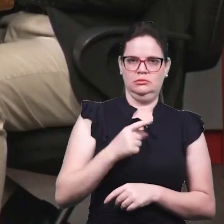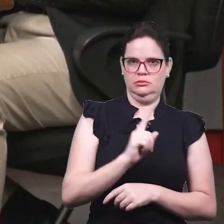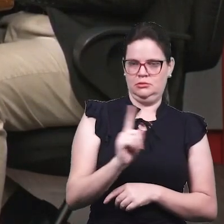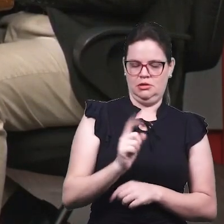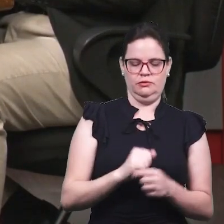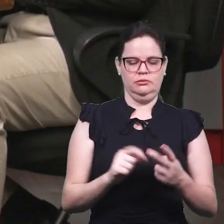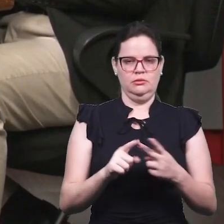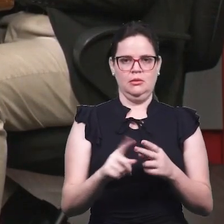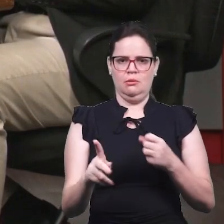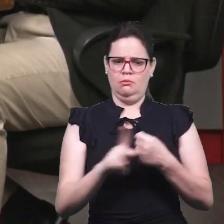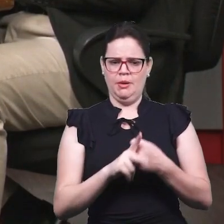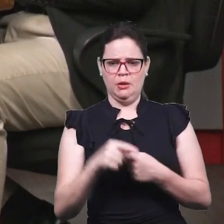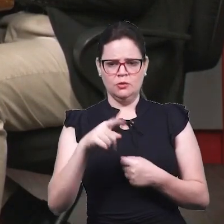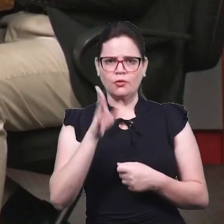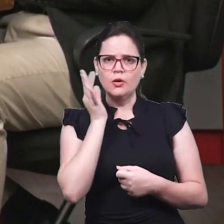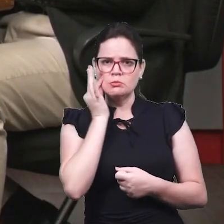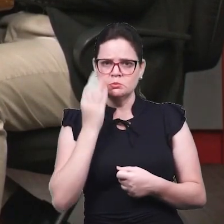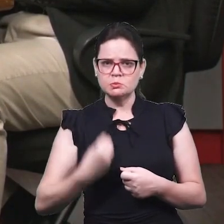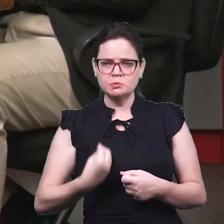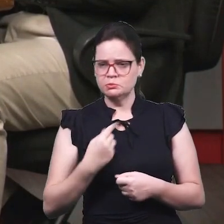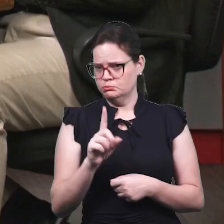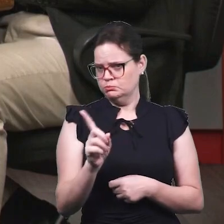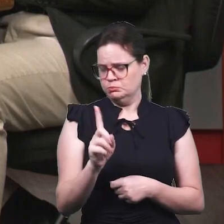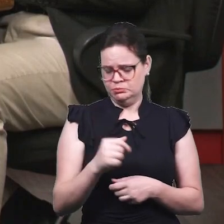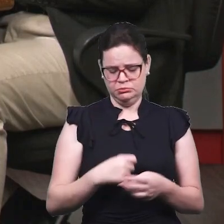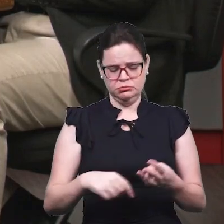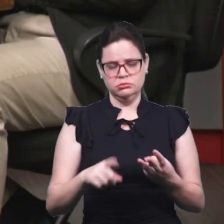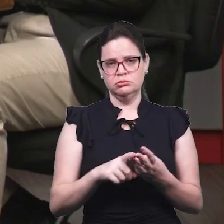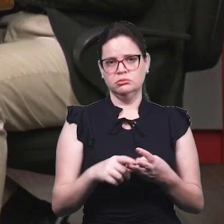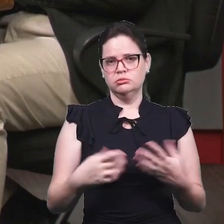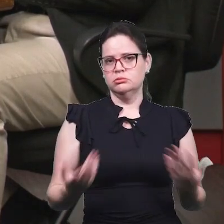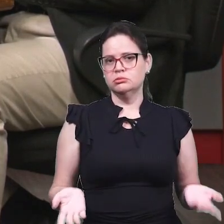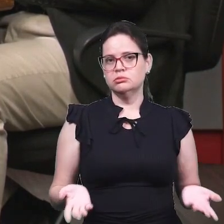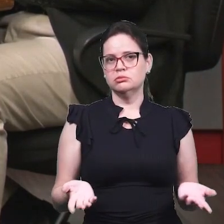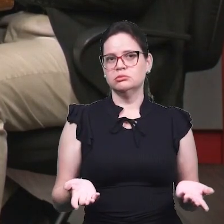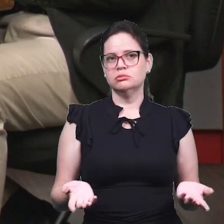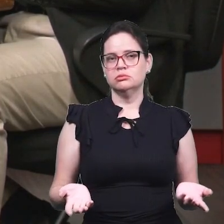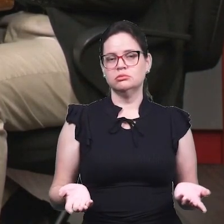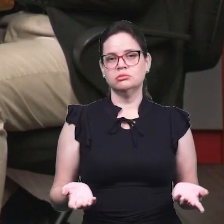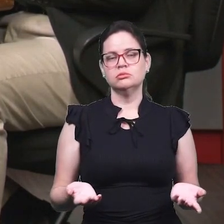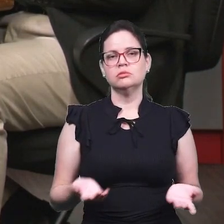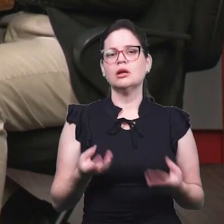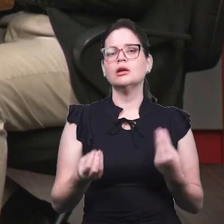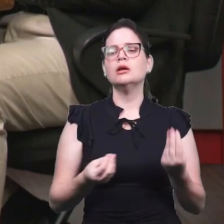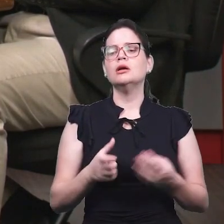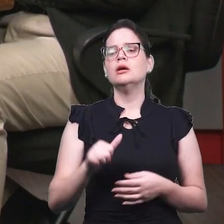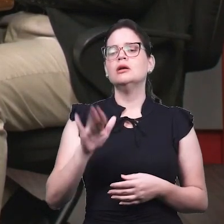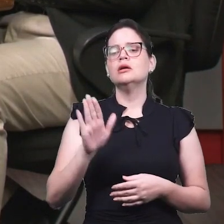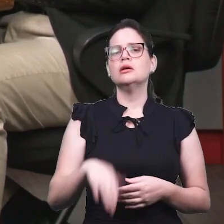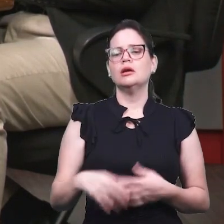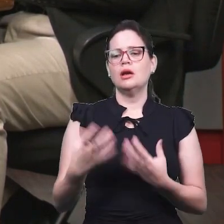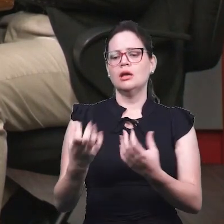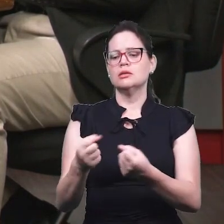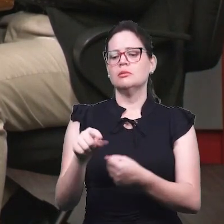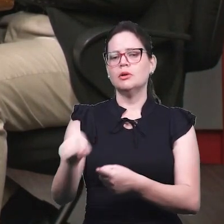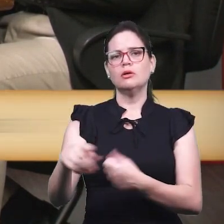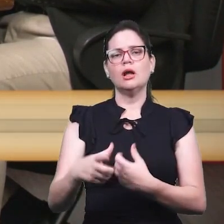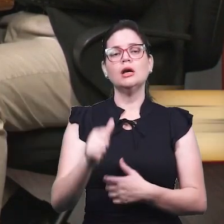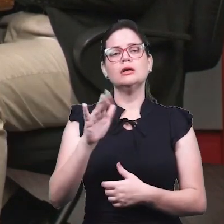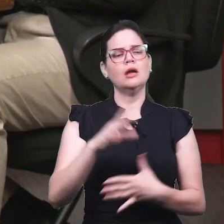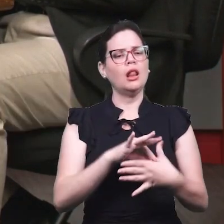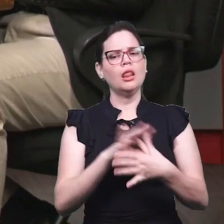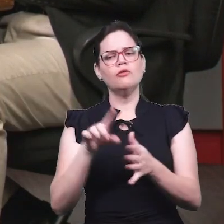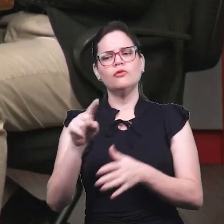teve, Paulo não tinha estado ainda, Pedro nunca foi, pelo que